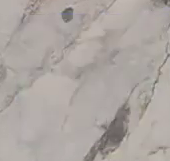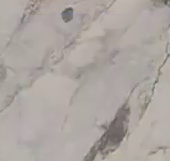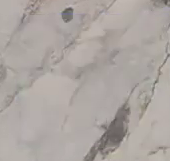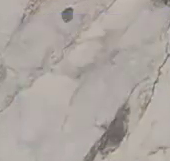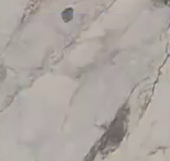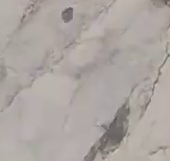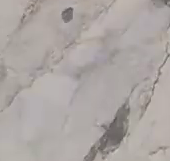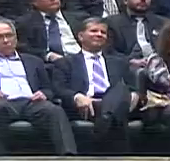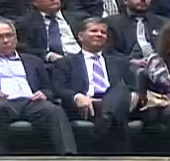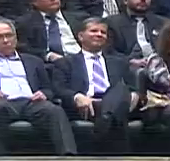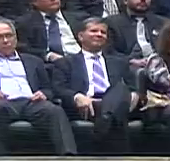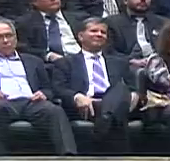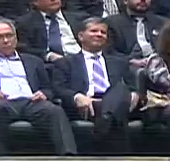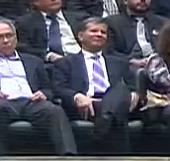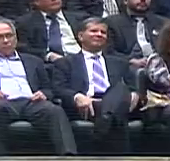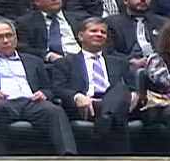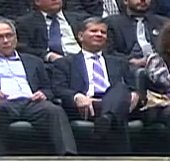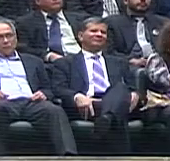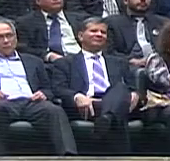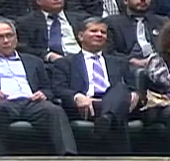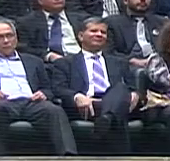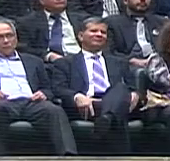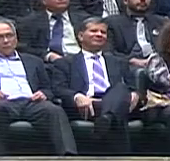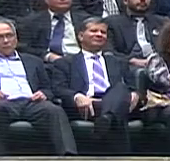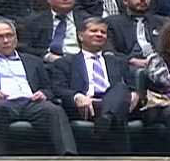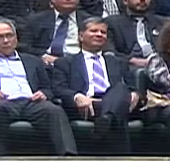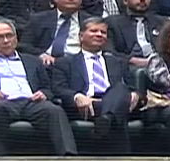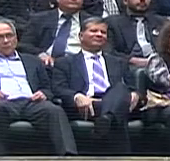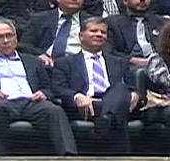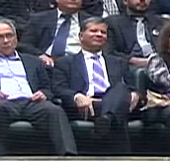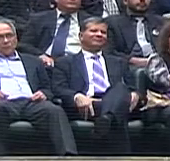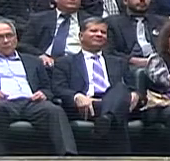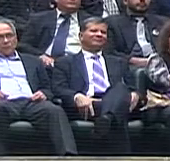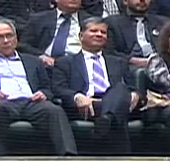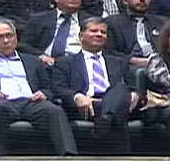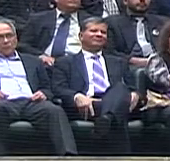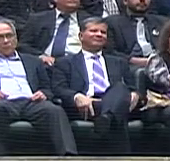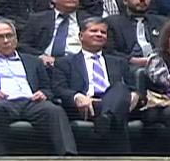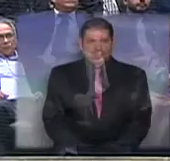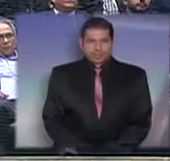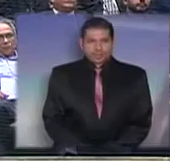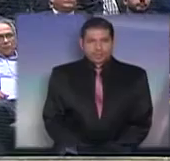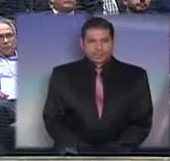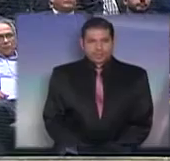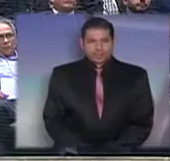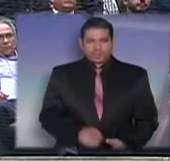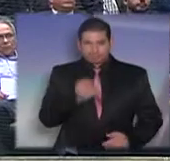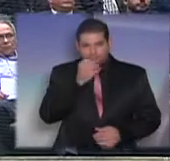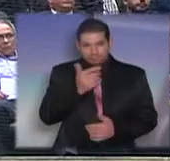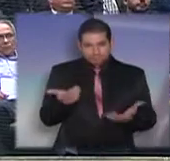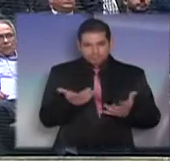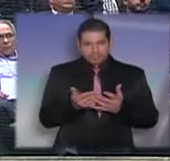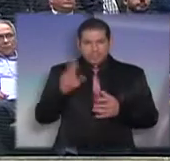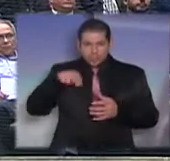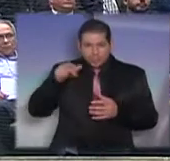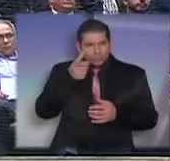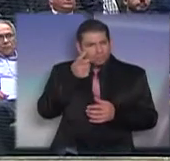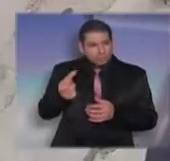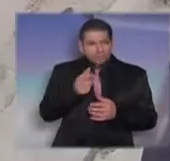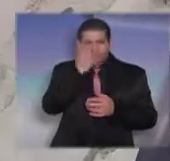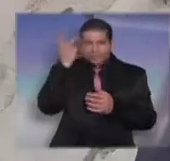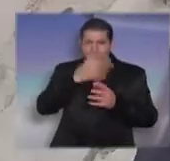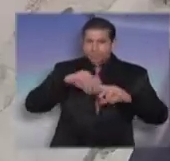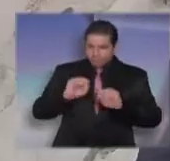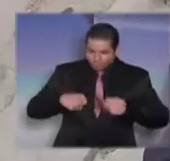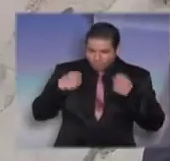Isso não pode ser esquecido. Essas pessoas que vêm aqui dizer que nunca teve governo mais honesto, que nunca teve gente que lutou mais pelo